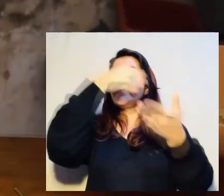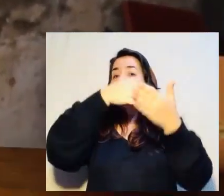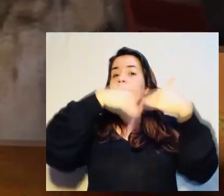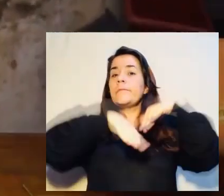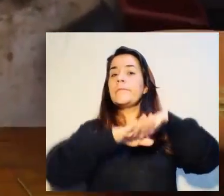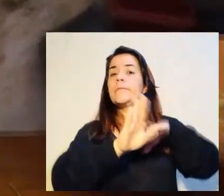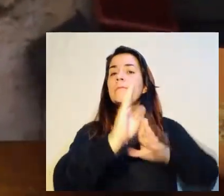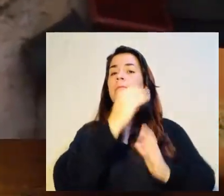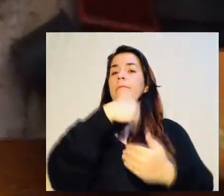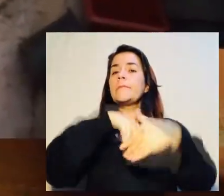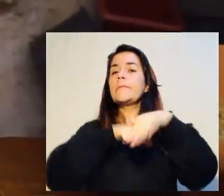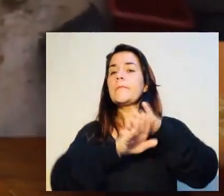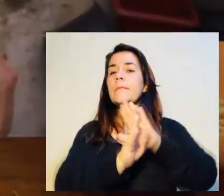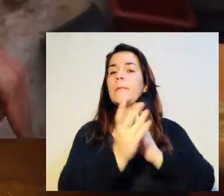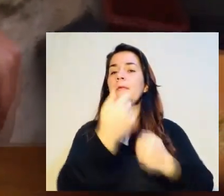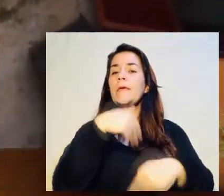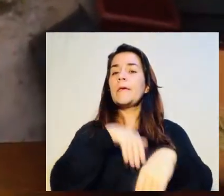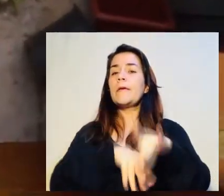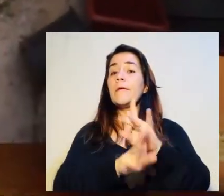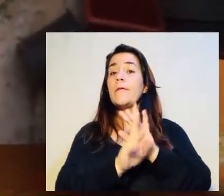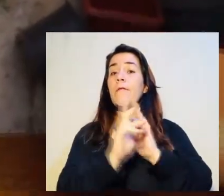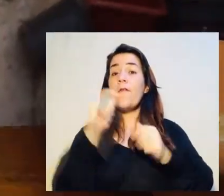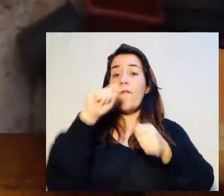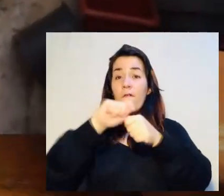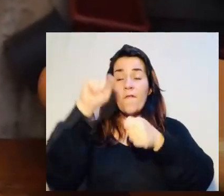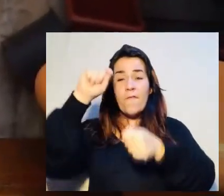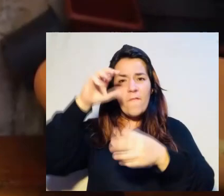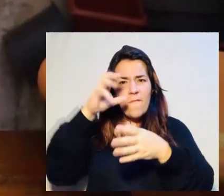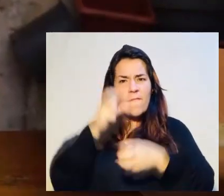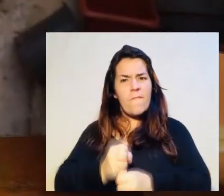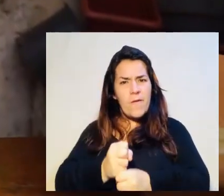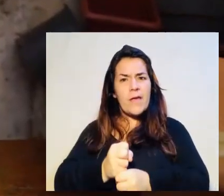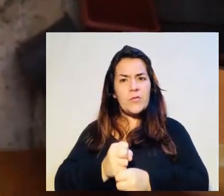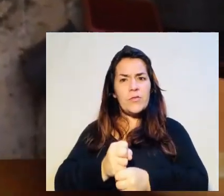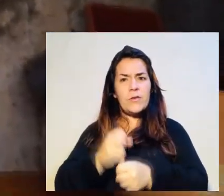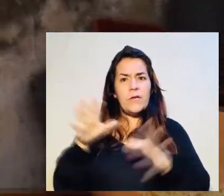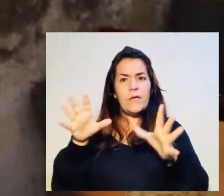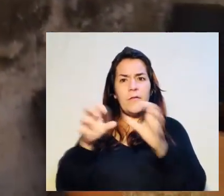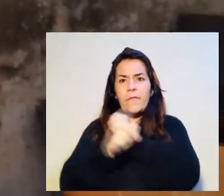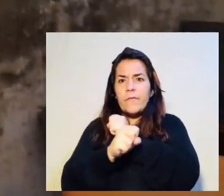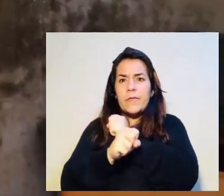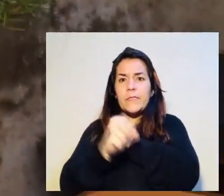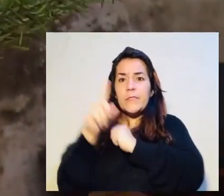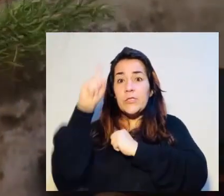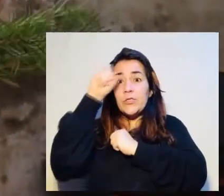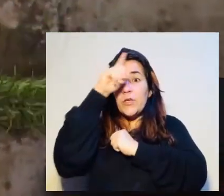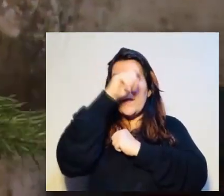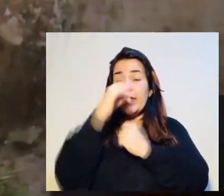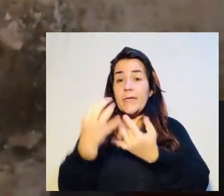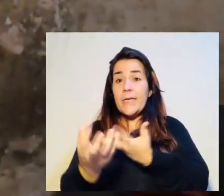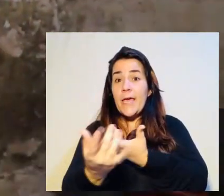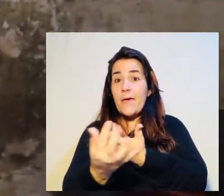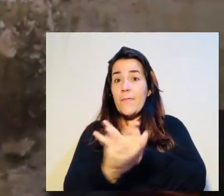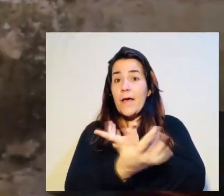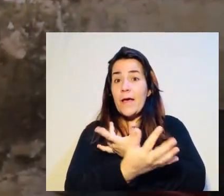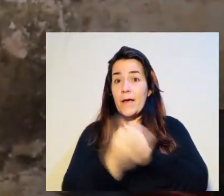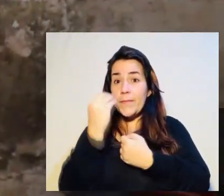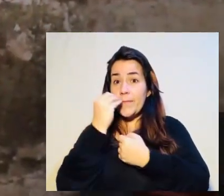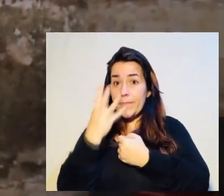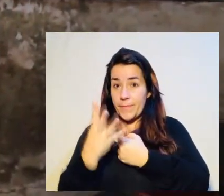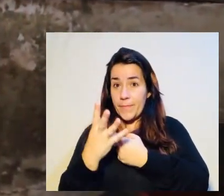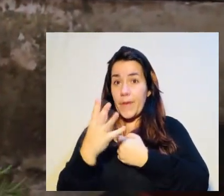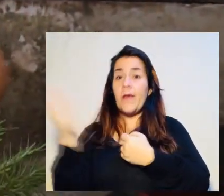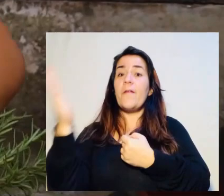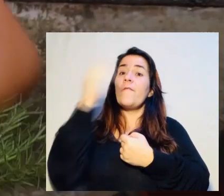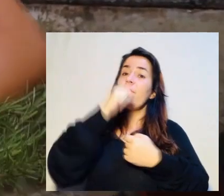ar, entre as suas partezinhas. Então, se a gente fecha demais, vai ficar aquele incenso dificílimo de